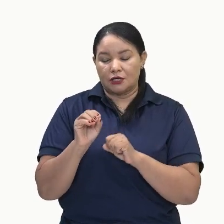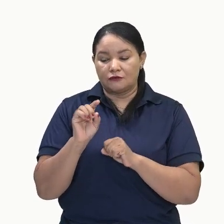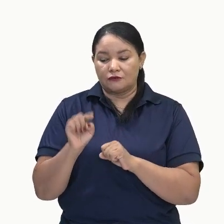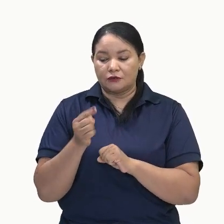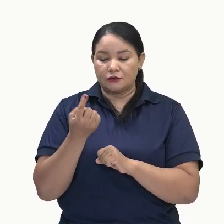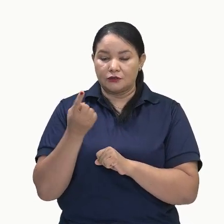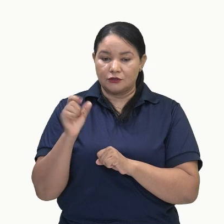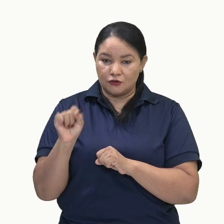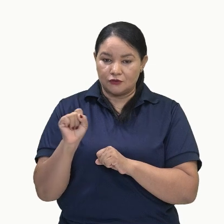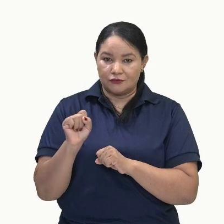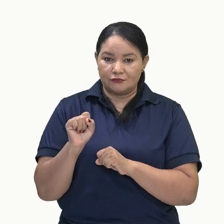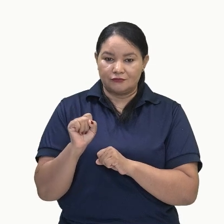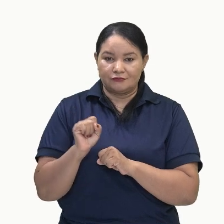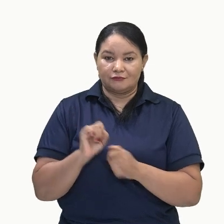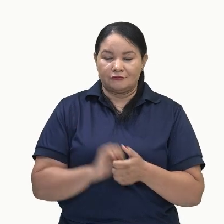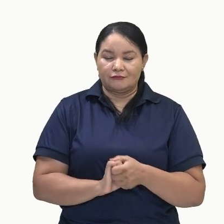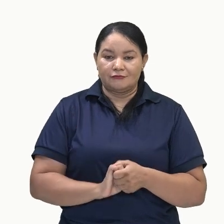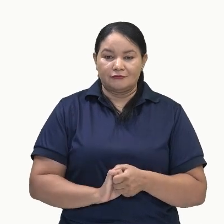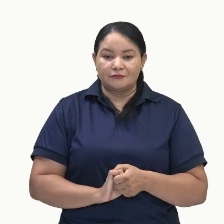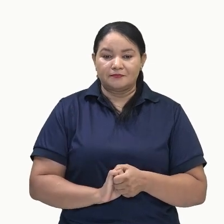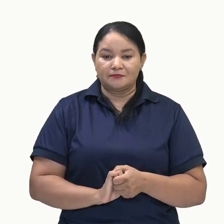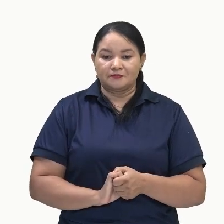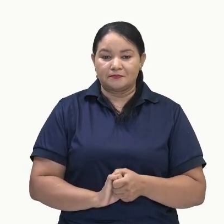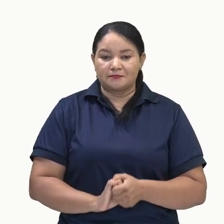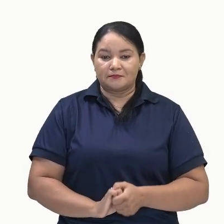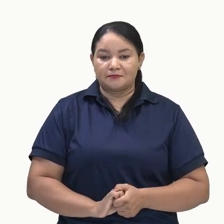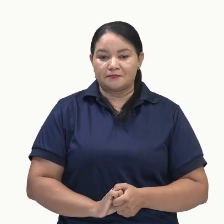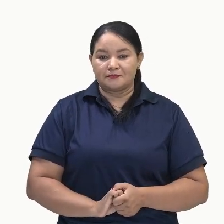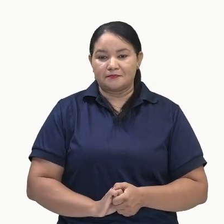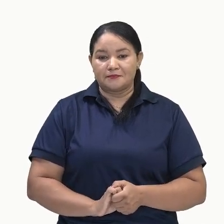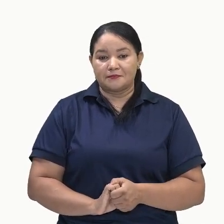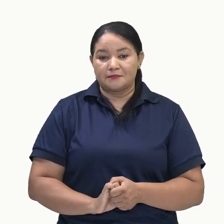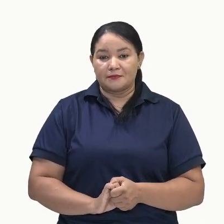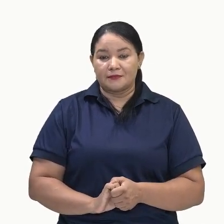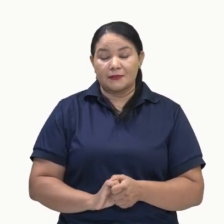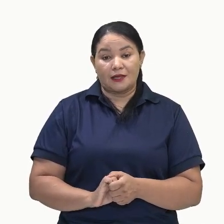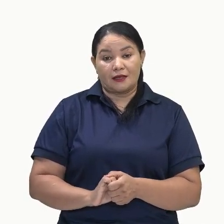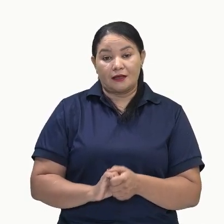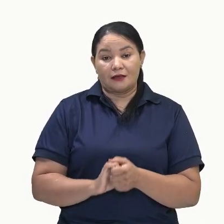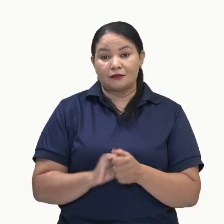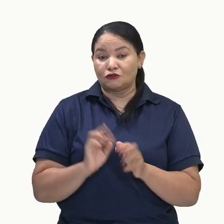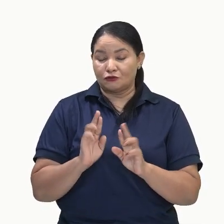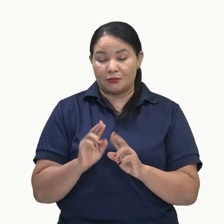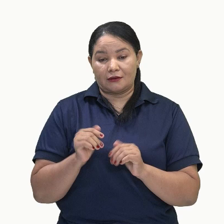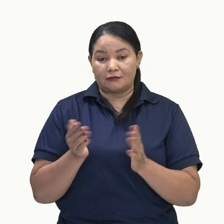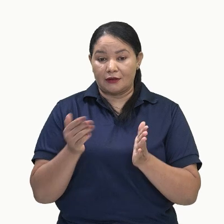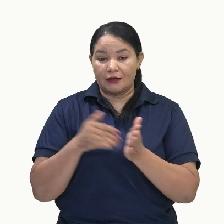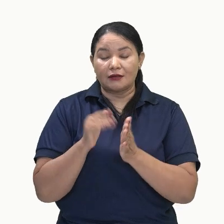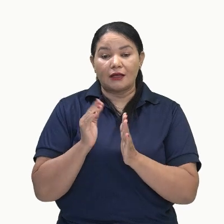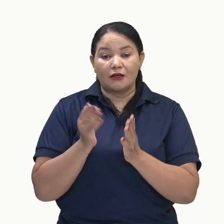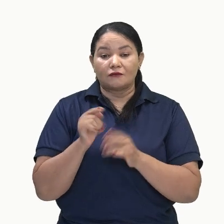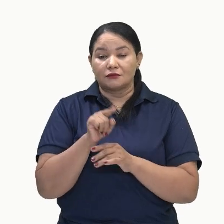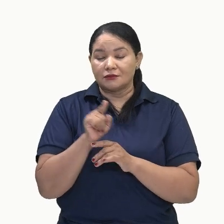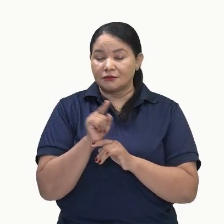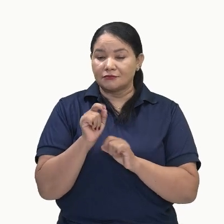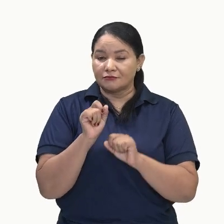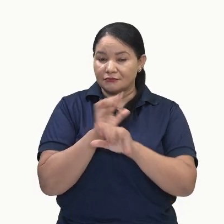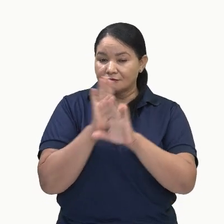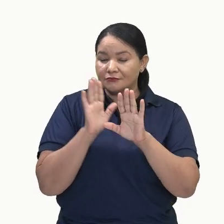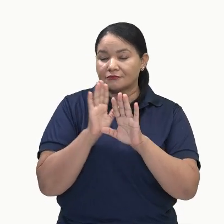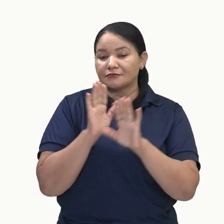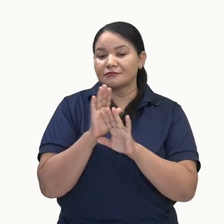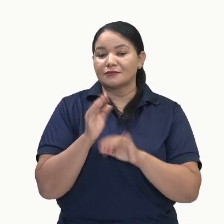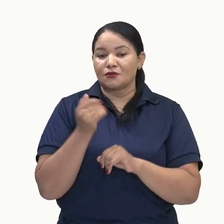0,18 na forma decimal. Beleza? Espero que até aqui eu tenho certeza que vocês